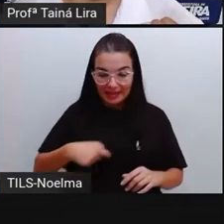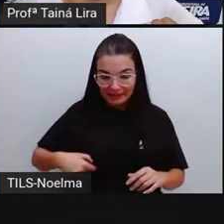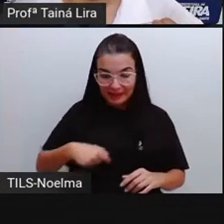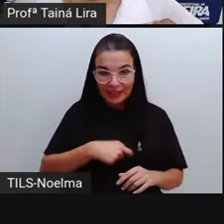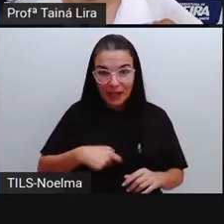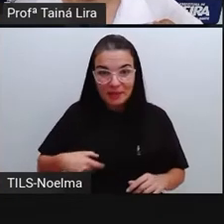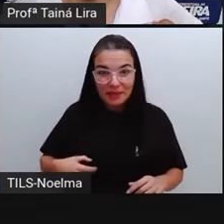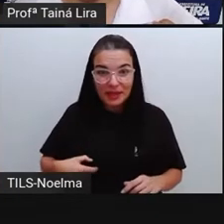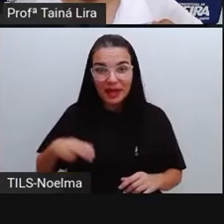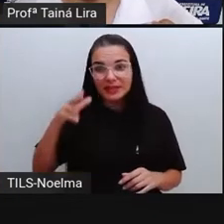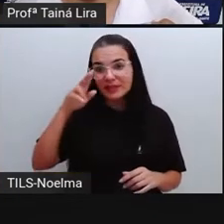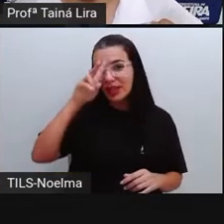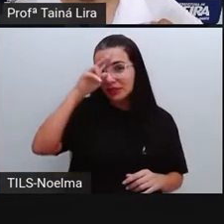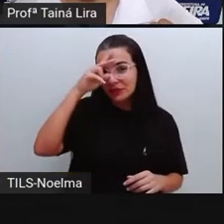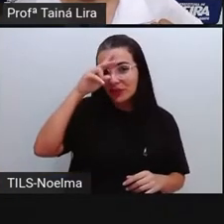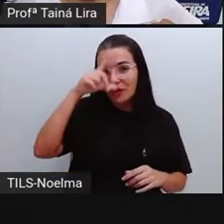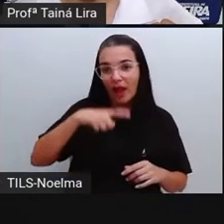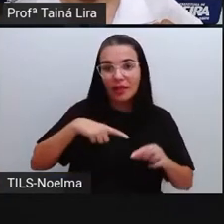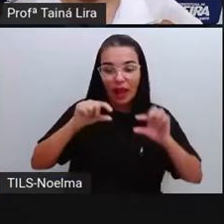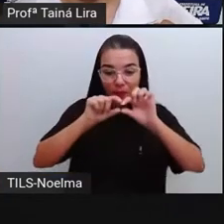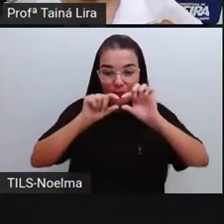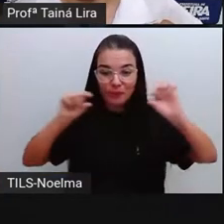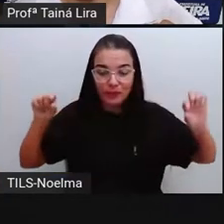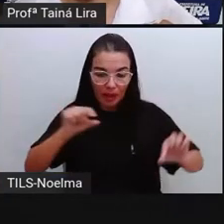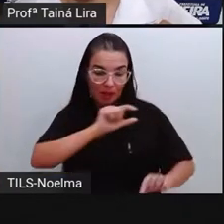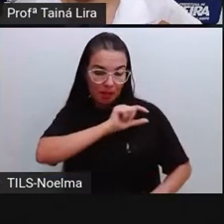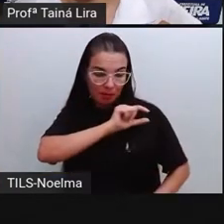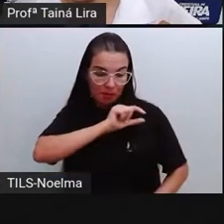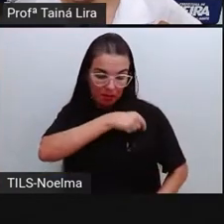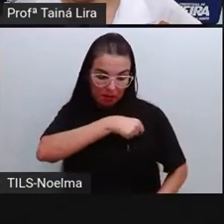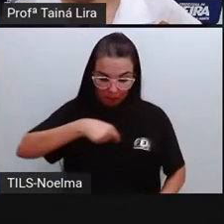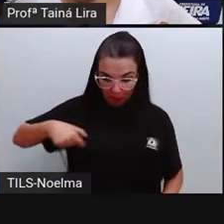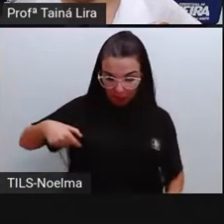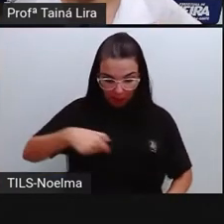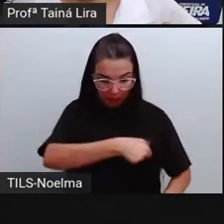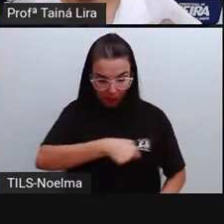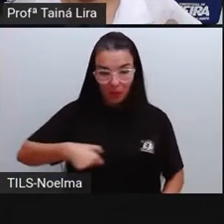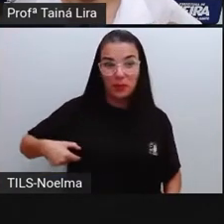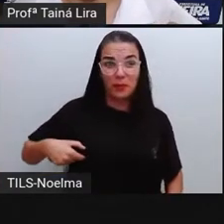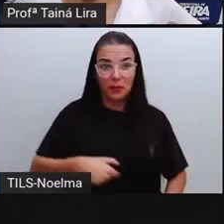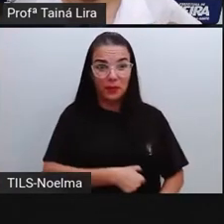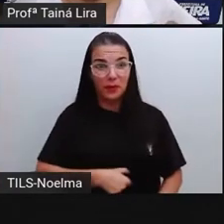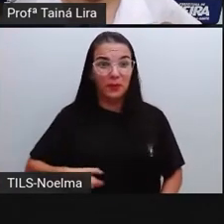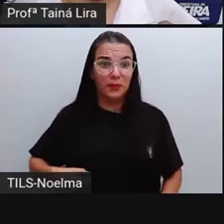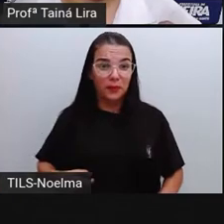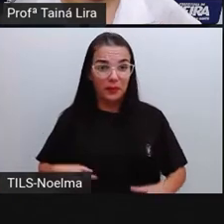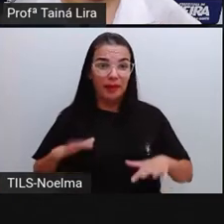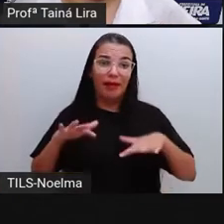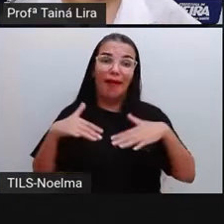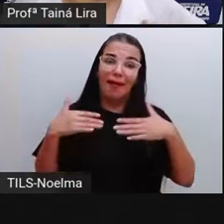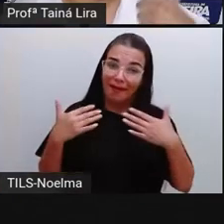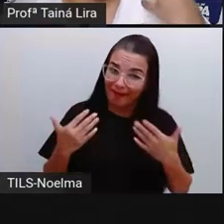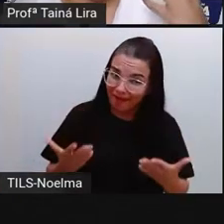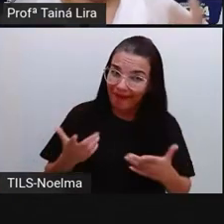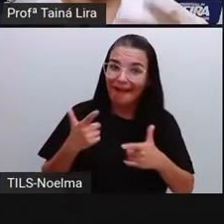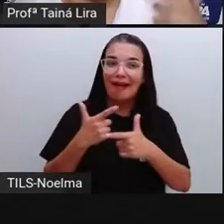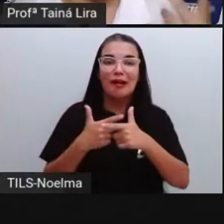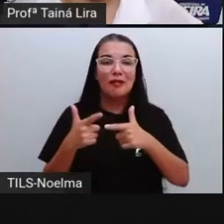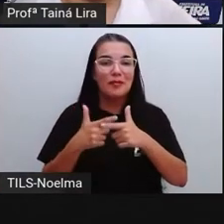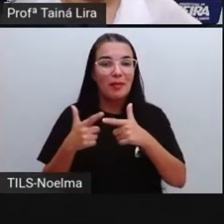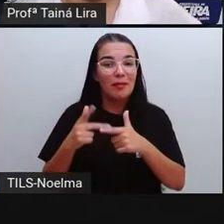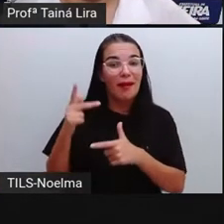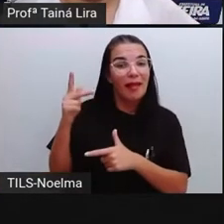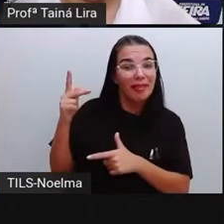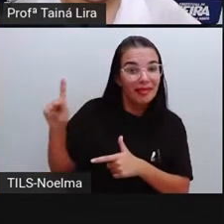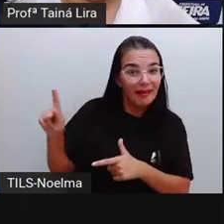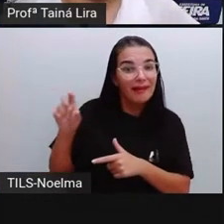olha lá, deixa a prova voltar, ó, olha lá o corpinho da nossa zebrinha, tá bom? Então, o problema dela, que ela achava que era um